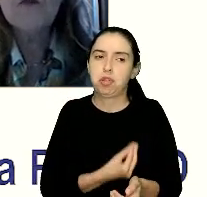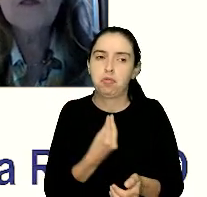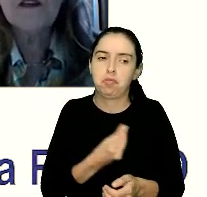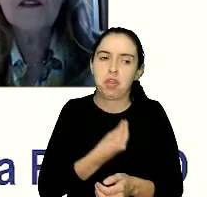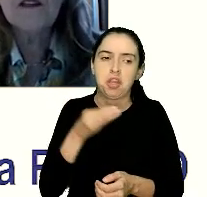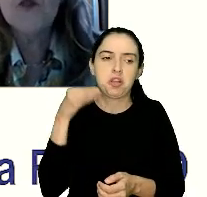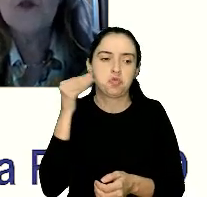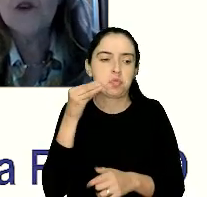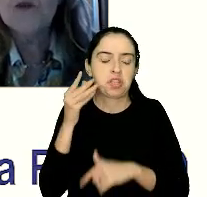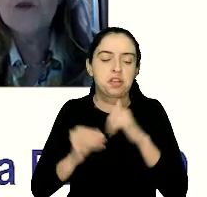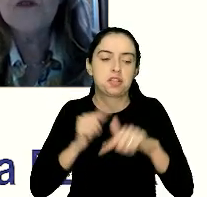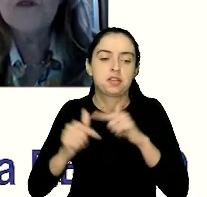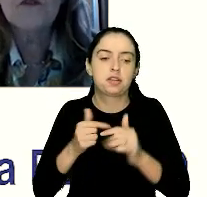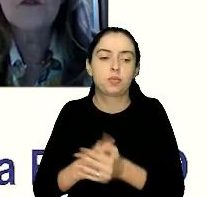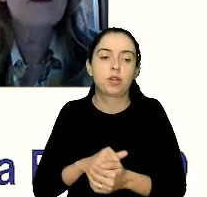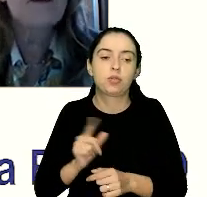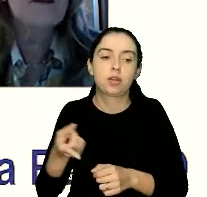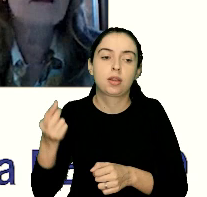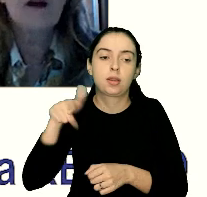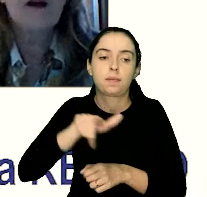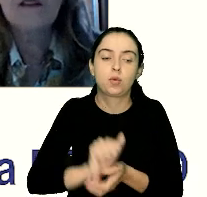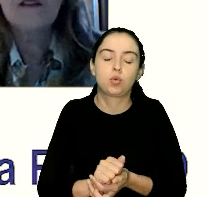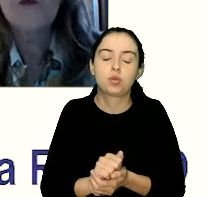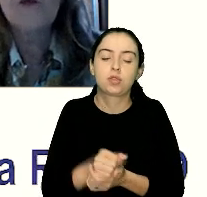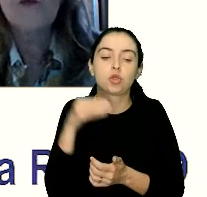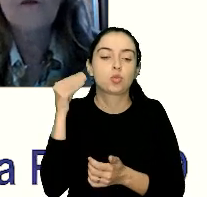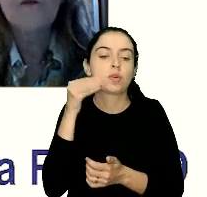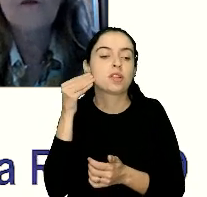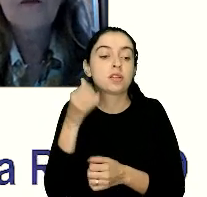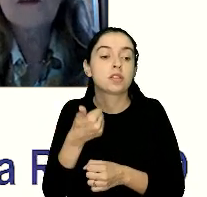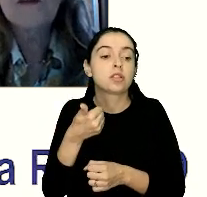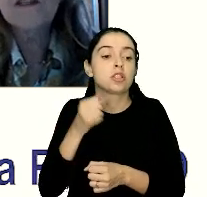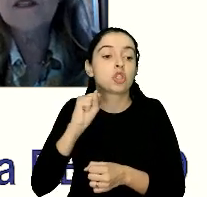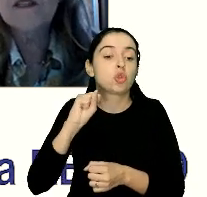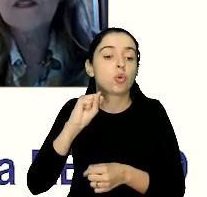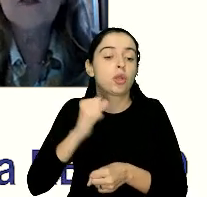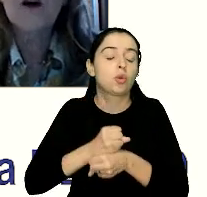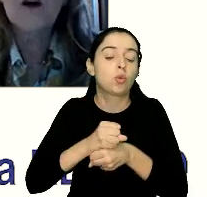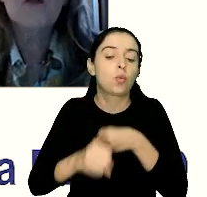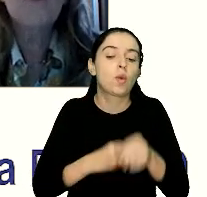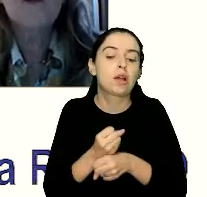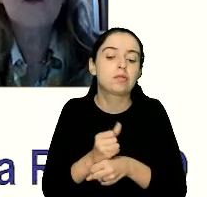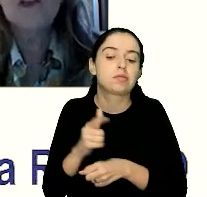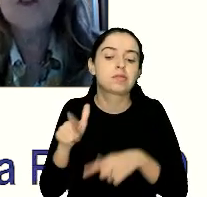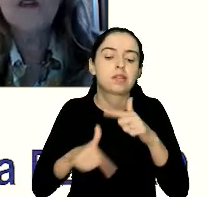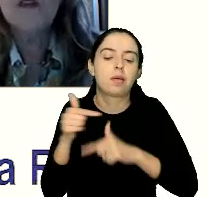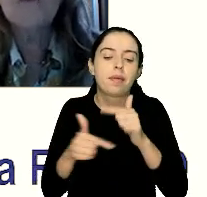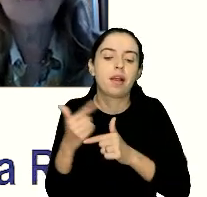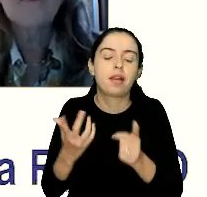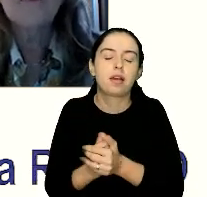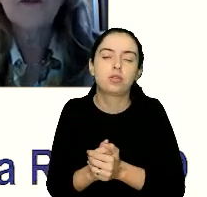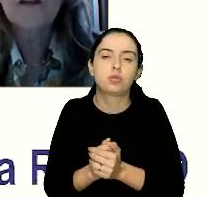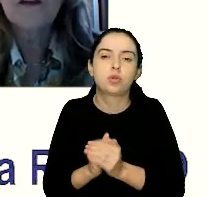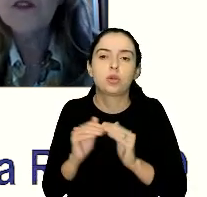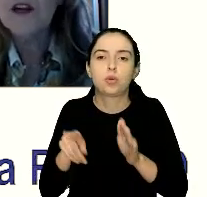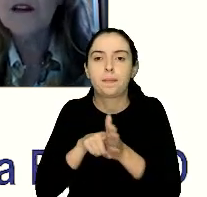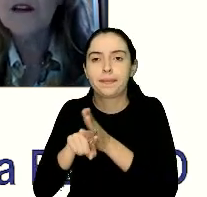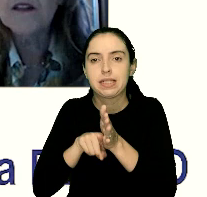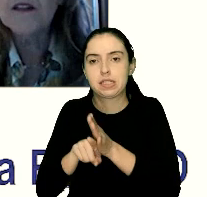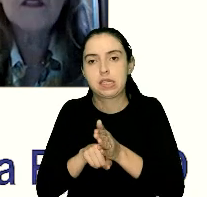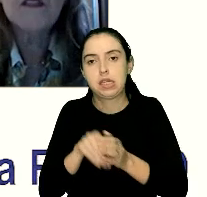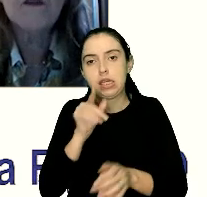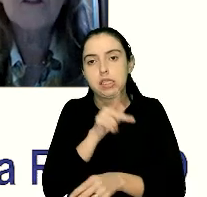depois de uma experiência de 8 anos, também trabalhando com pesquisa, dando aula e com atendimentos